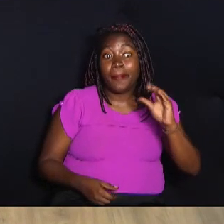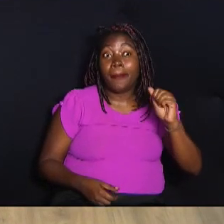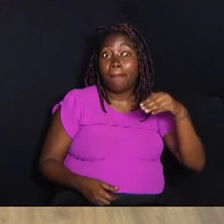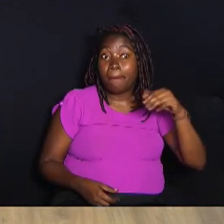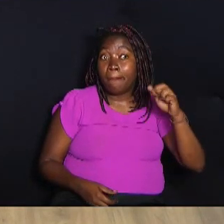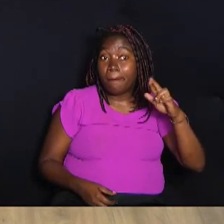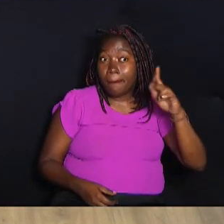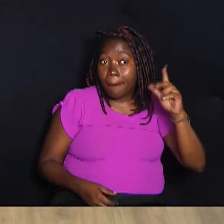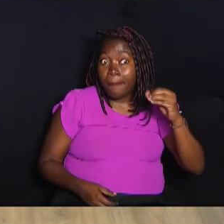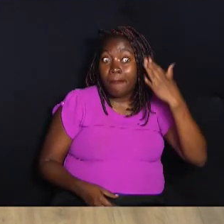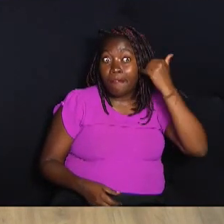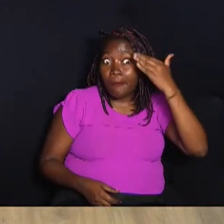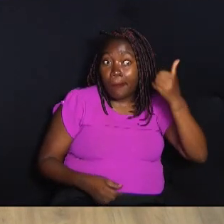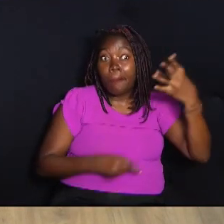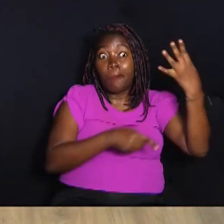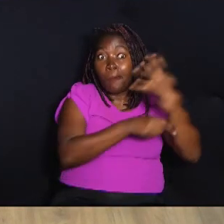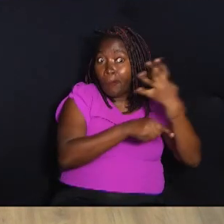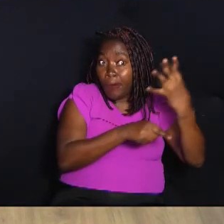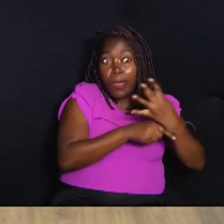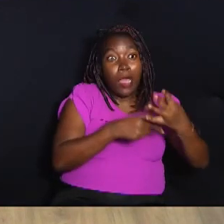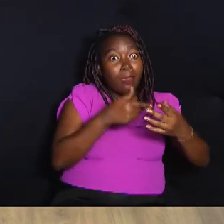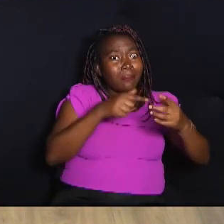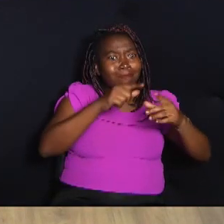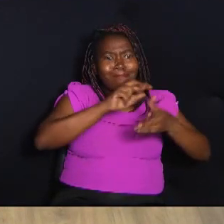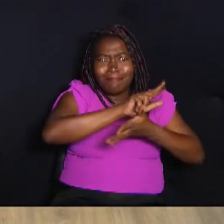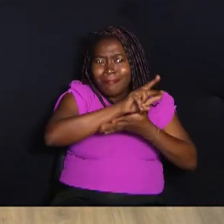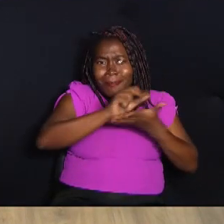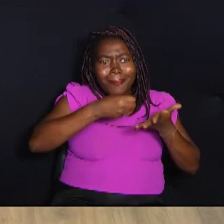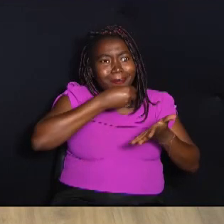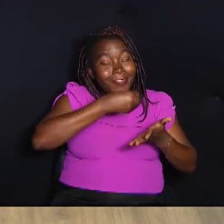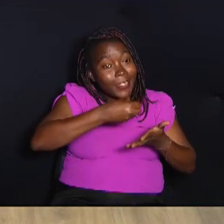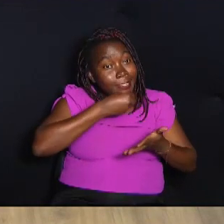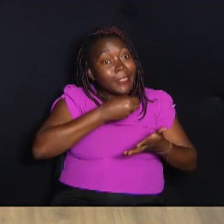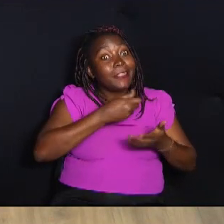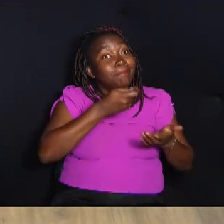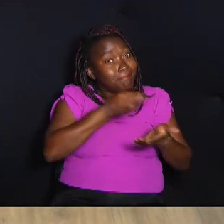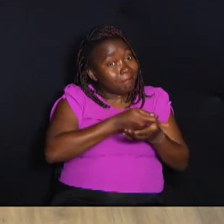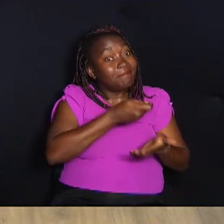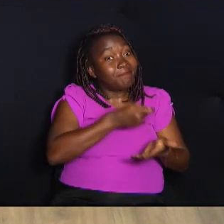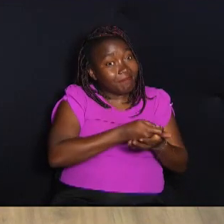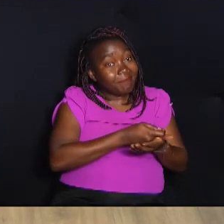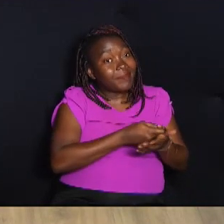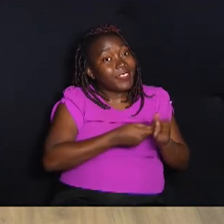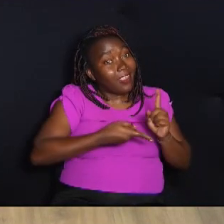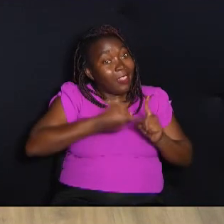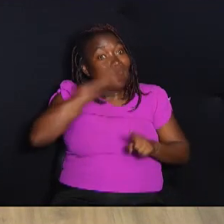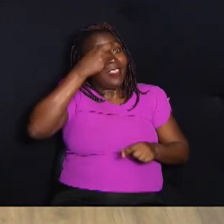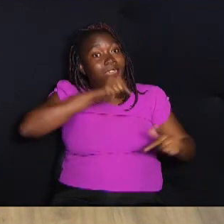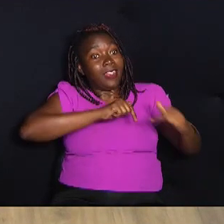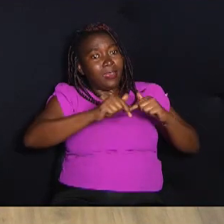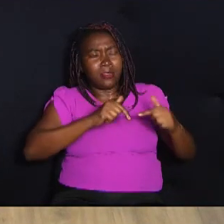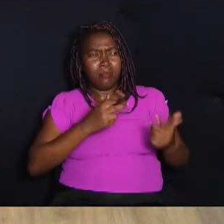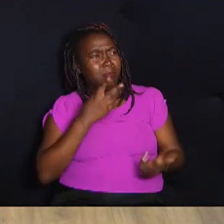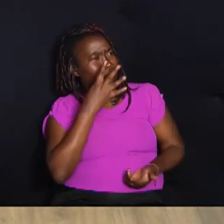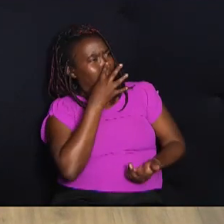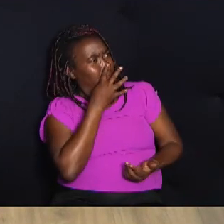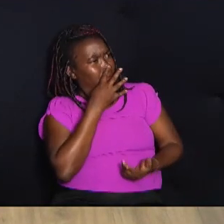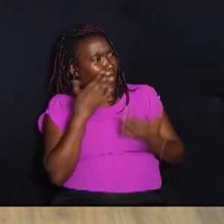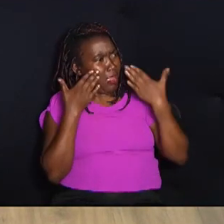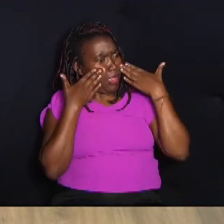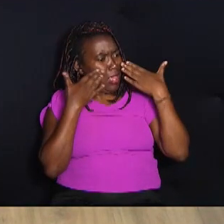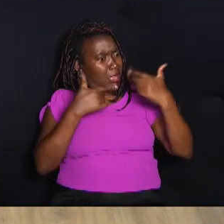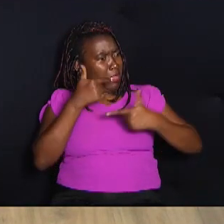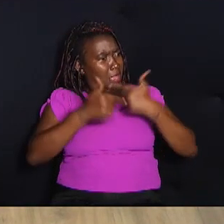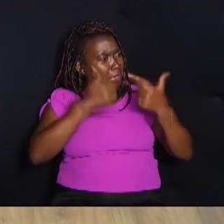foi da Rede Globo, de vários telejornais, que teve burnout, precisou interromper, e todo mundo falou, nossa, mas ela apresentava um dos principais jornais do